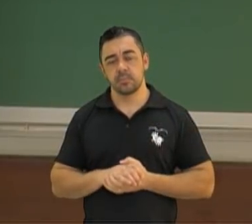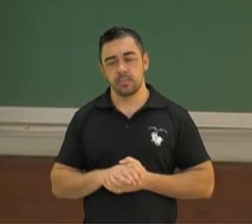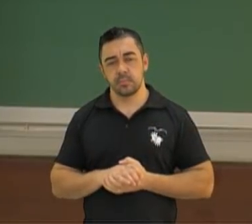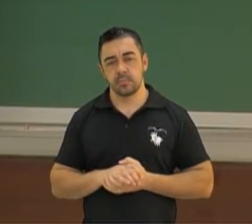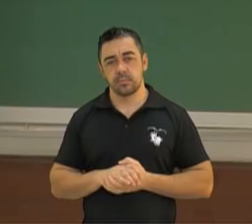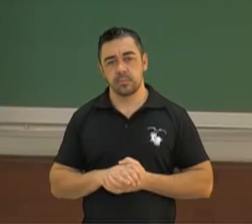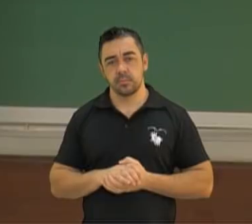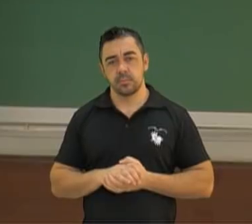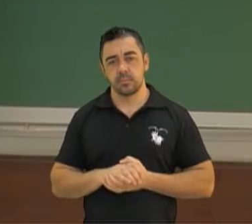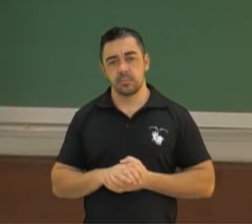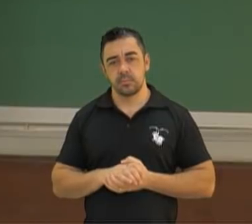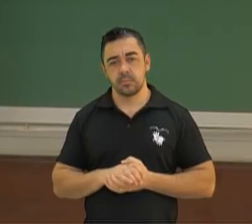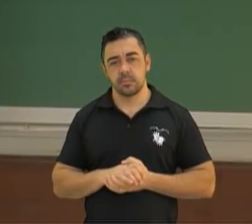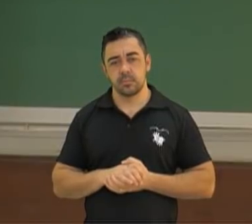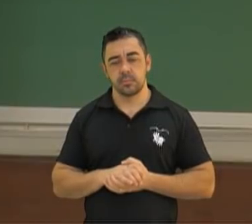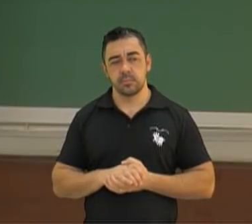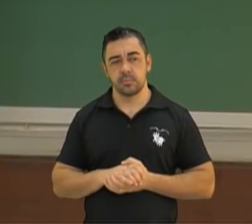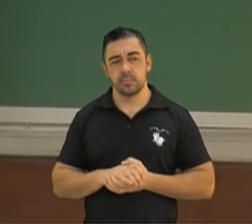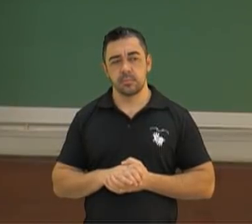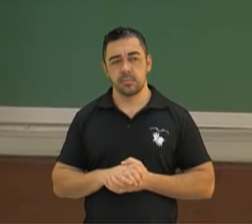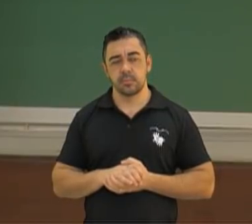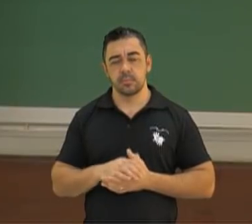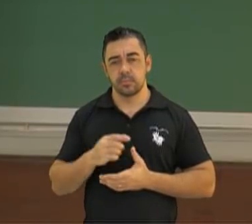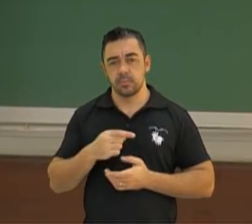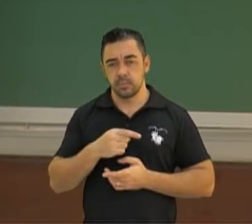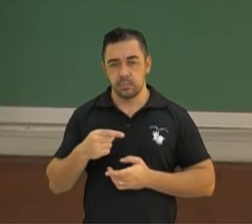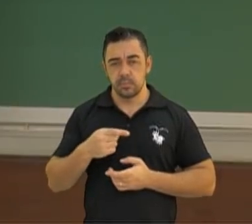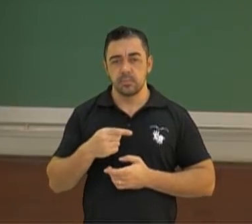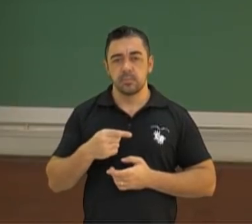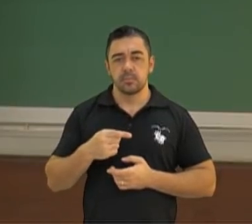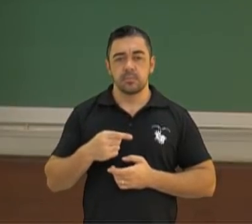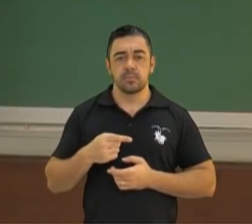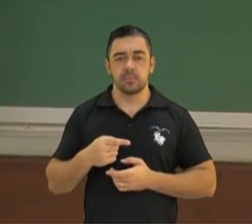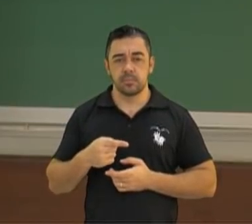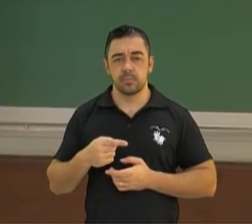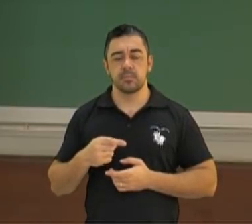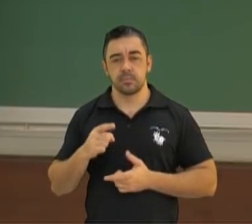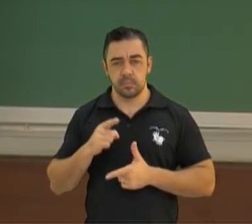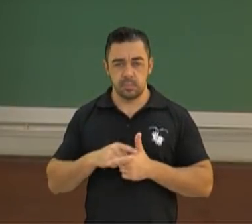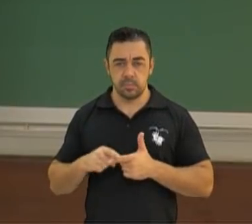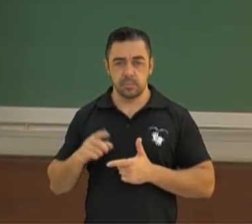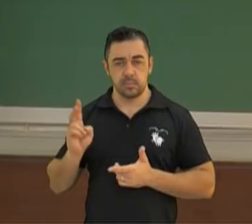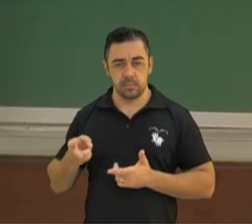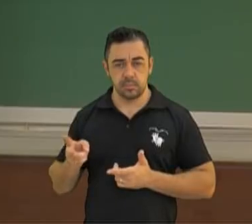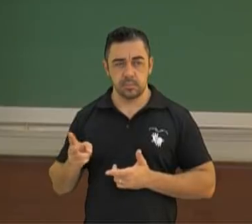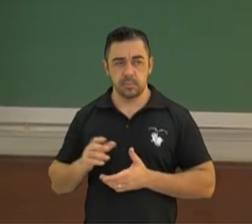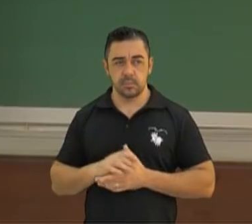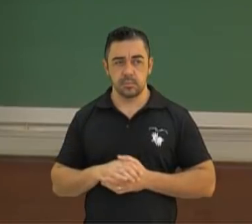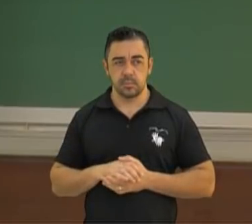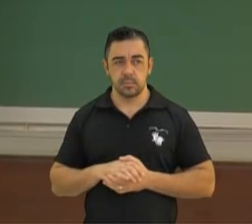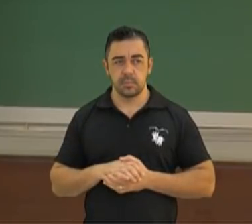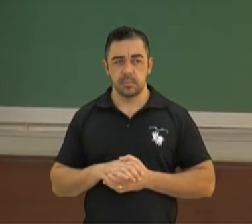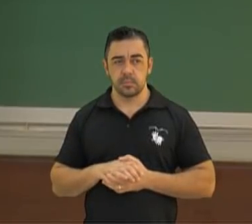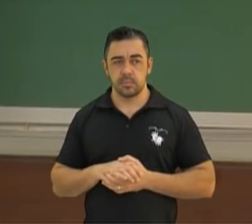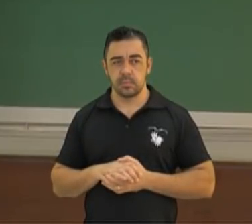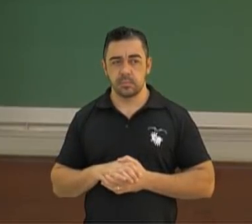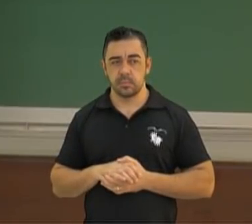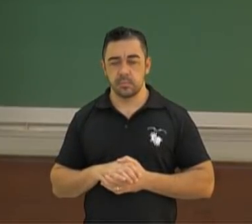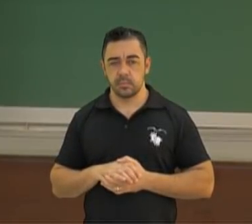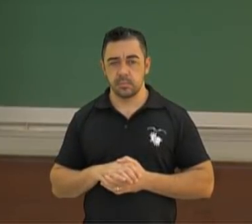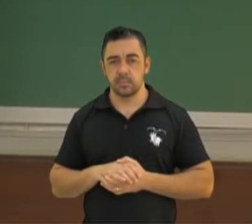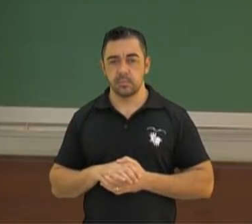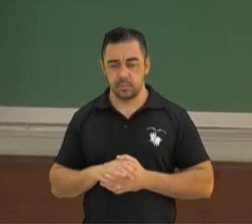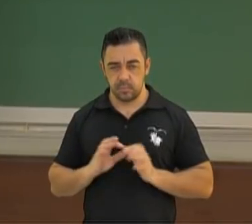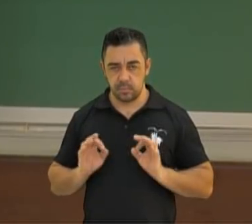1, 24. Vezes 1, 24. Menos 24 dividido por ele mesmo é 1. 1 que deu aqui vezes 19